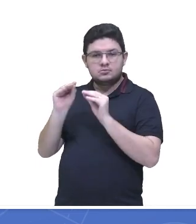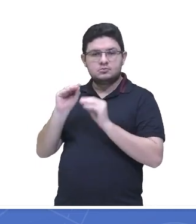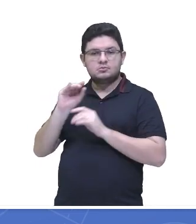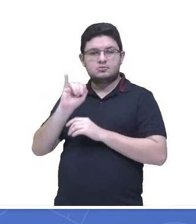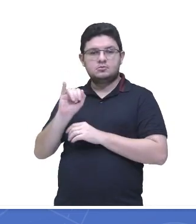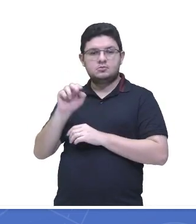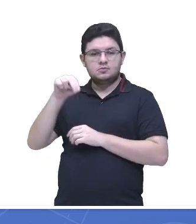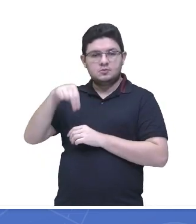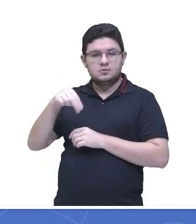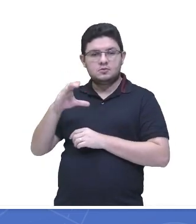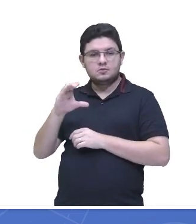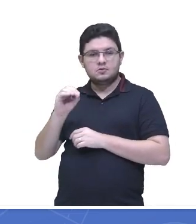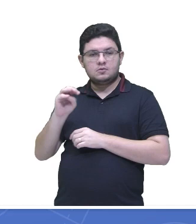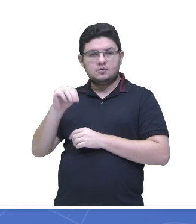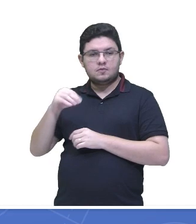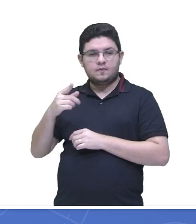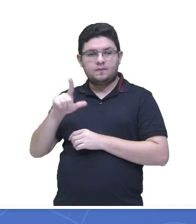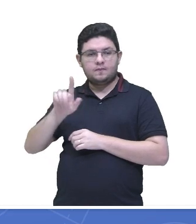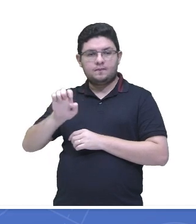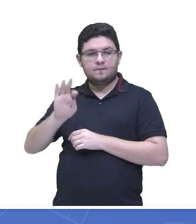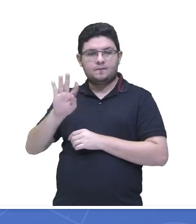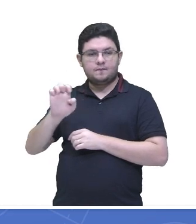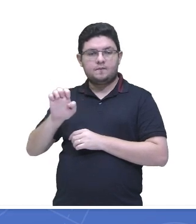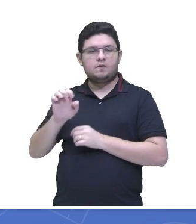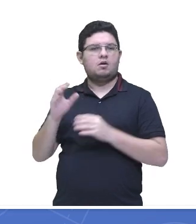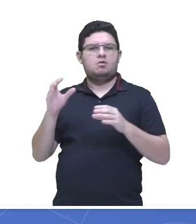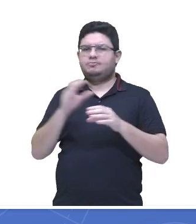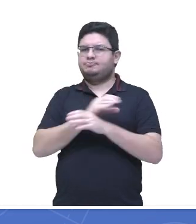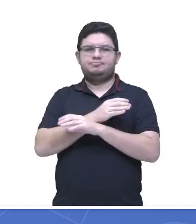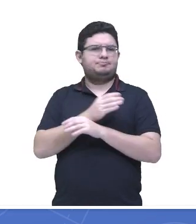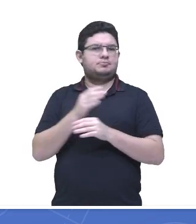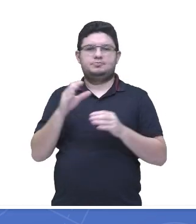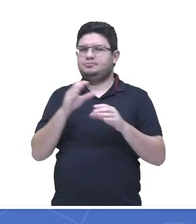Incomplete, incomplete, que é incompleto, porque indica